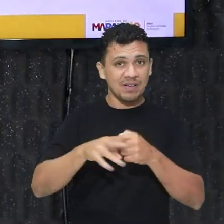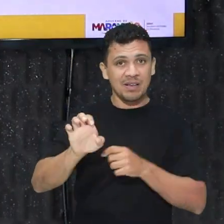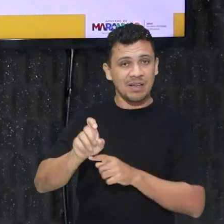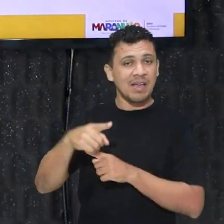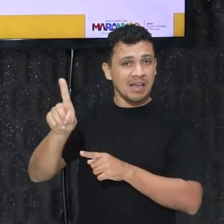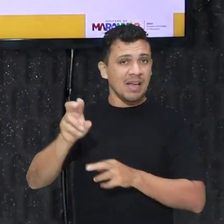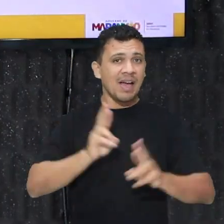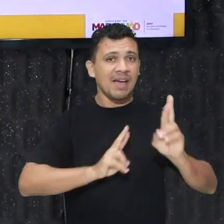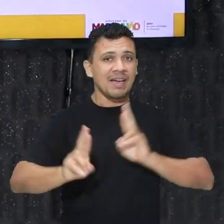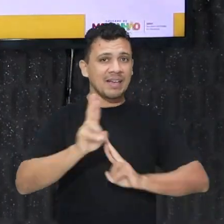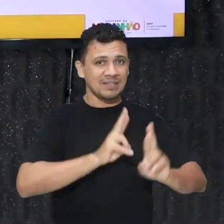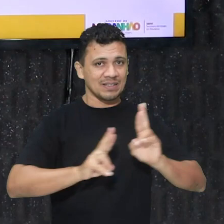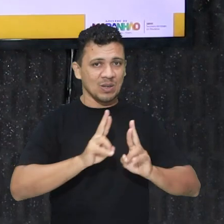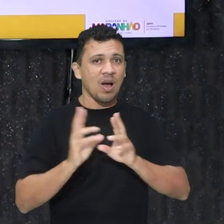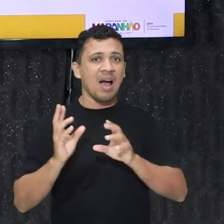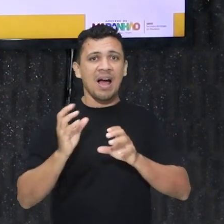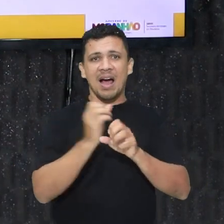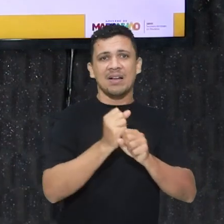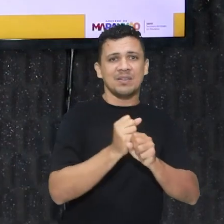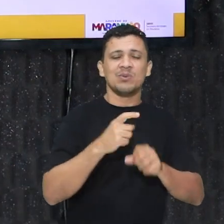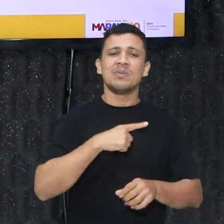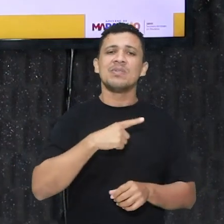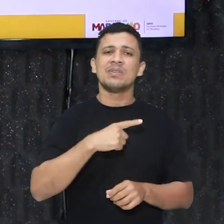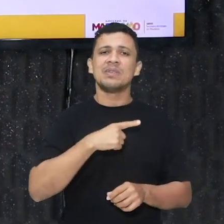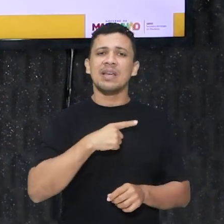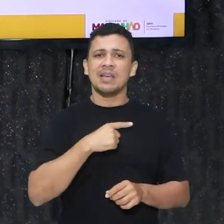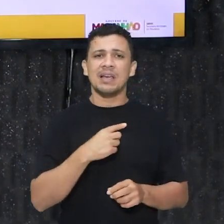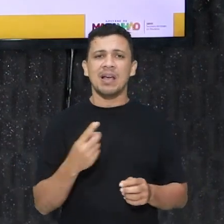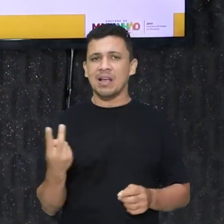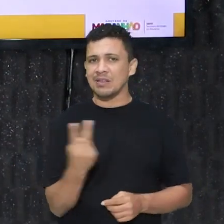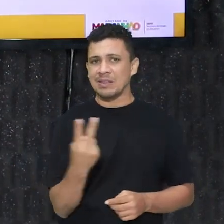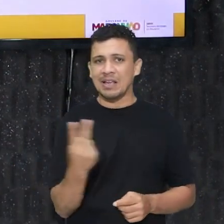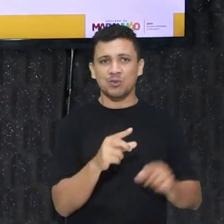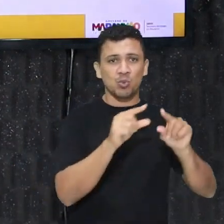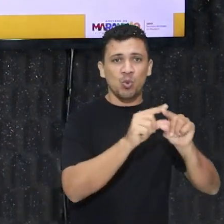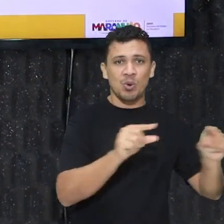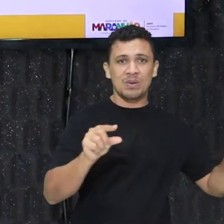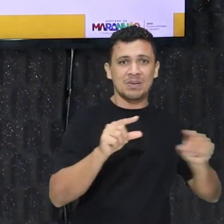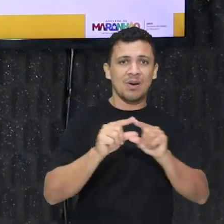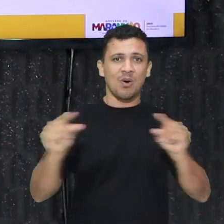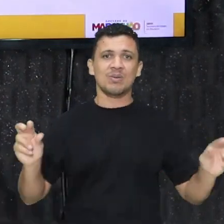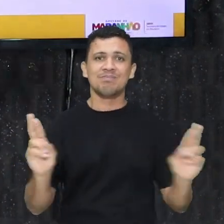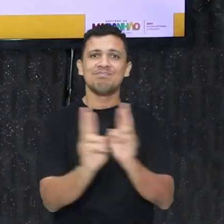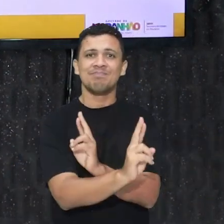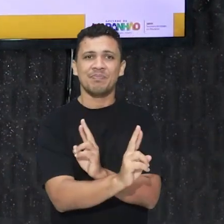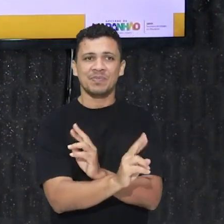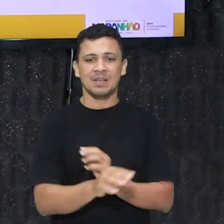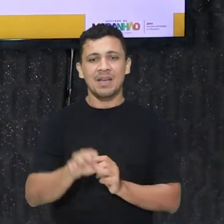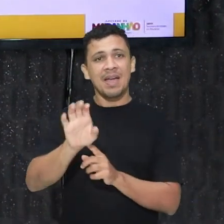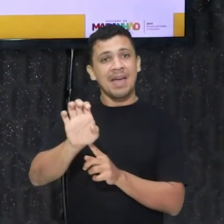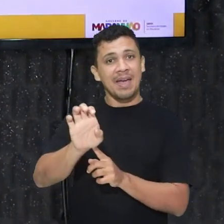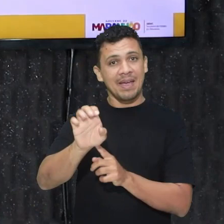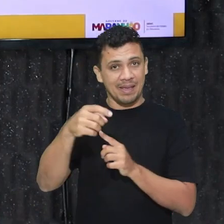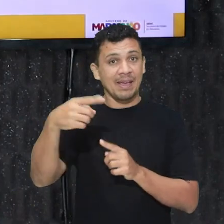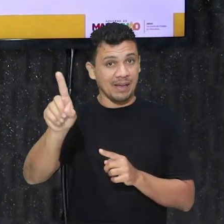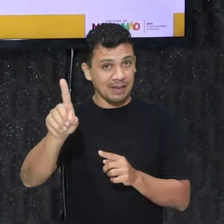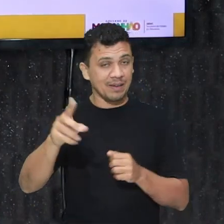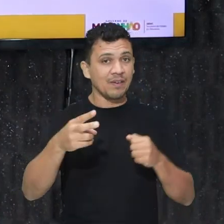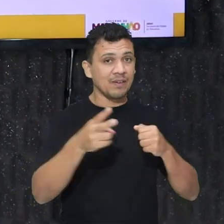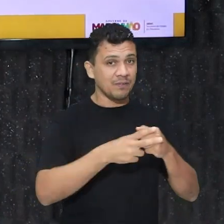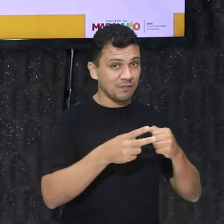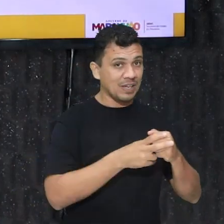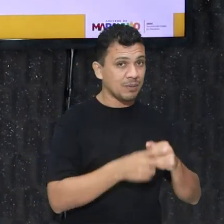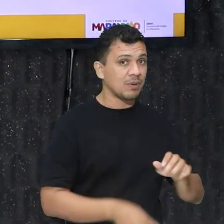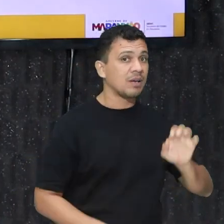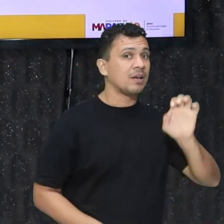relação de adição existente entre as orações. Lembrando que é verbo